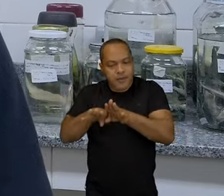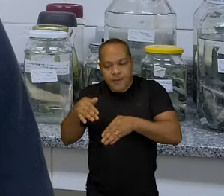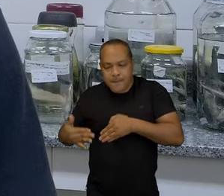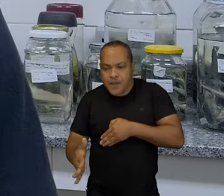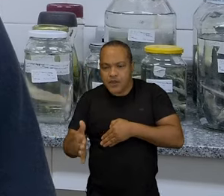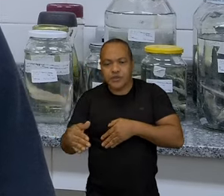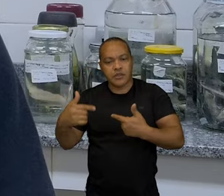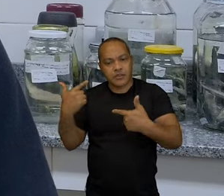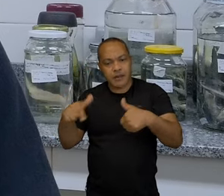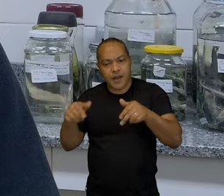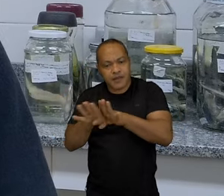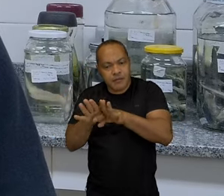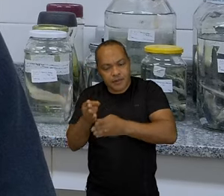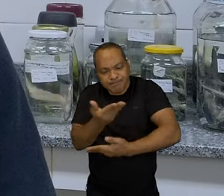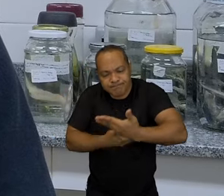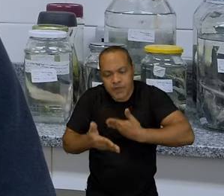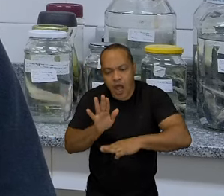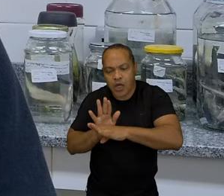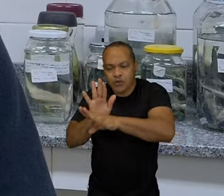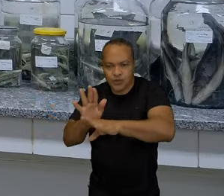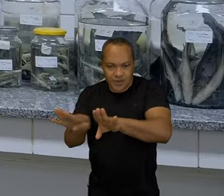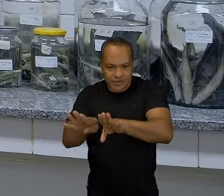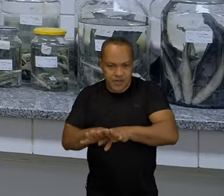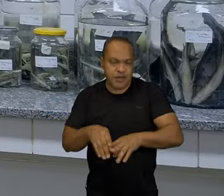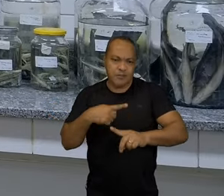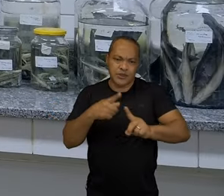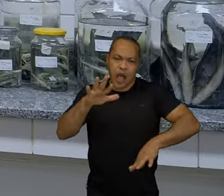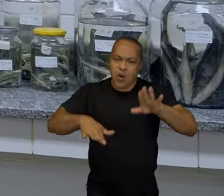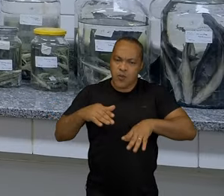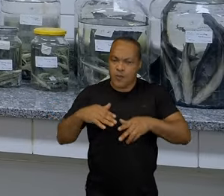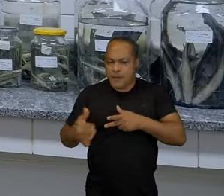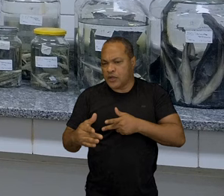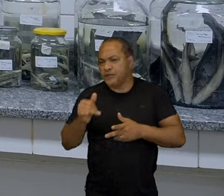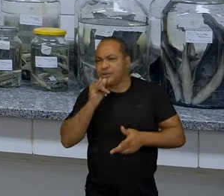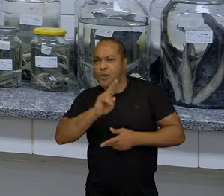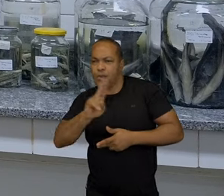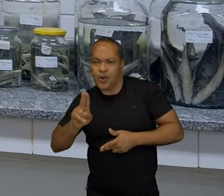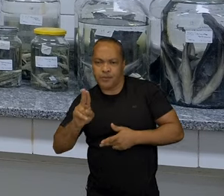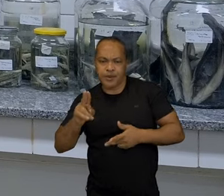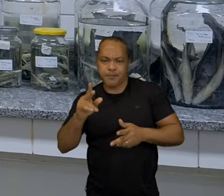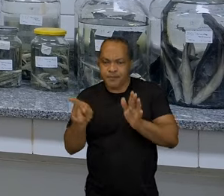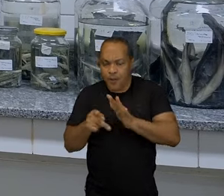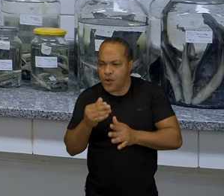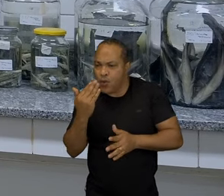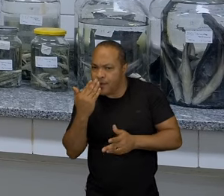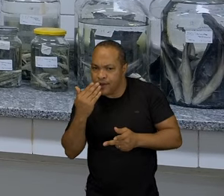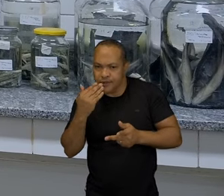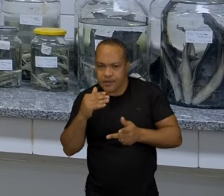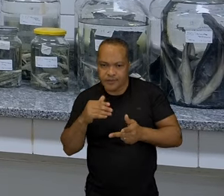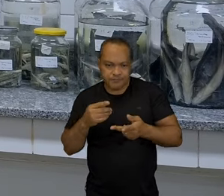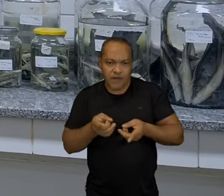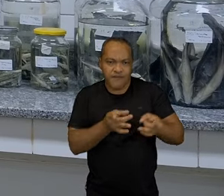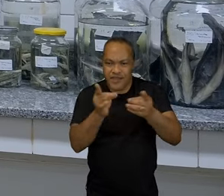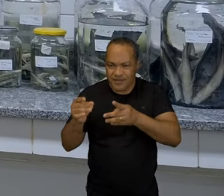peixes atuam nesses serviços ecossistêmicos também. Tem algumas formas mais óbvias, como, por exemplo, o fornecimento de alimento, né,